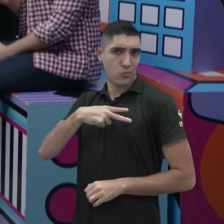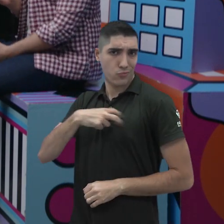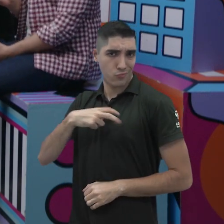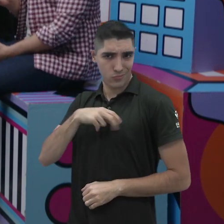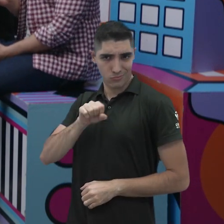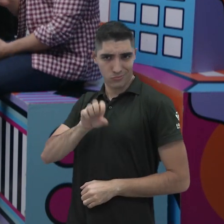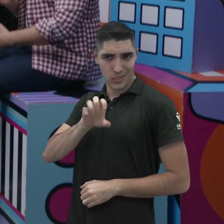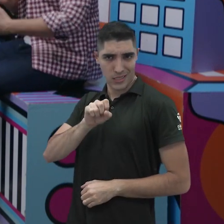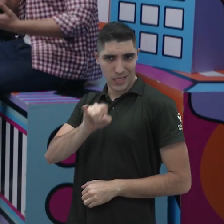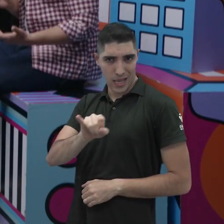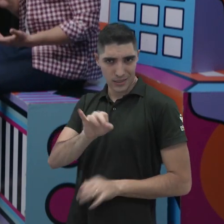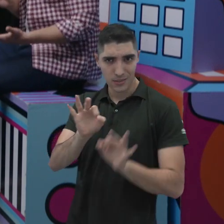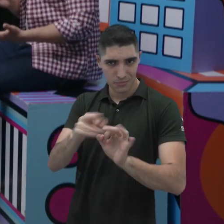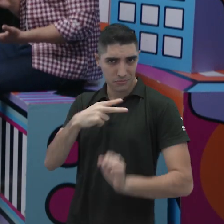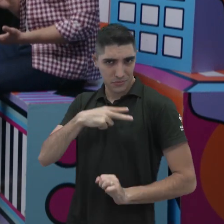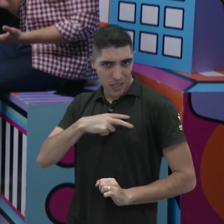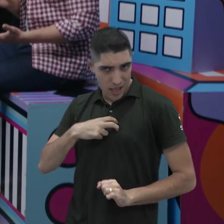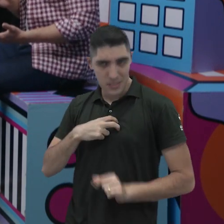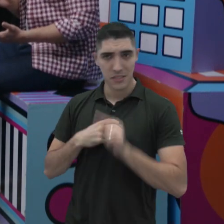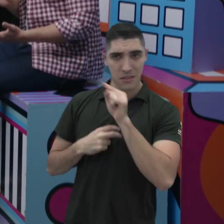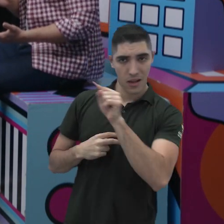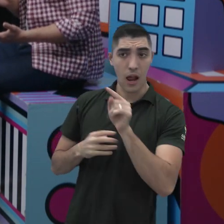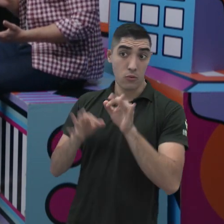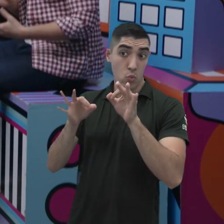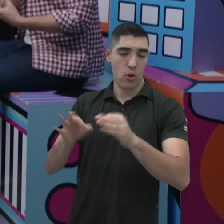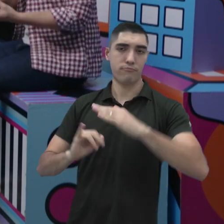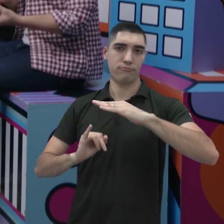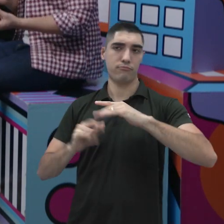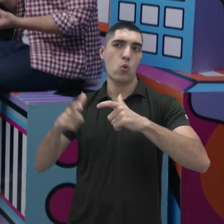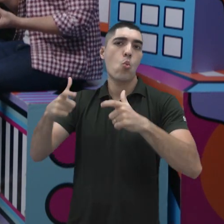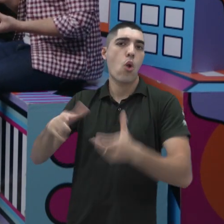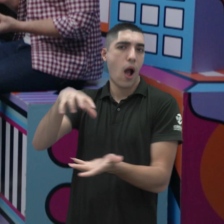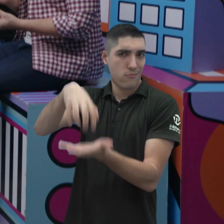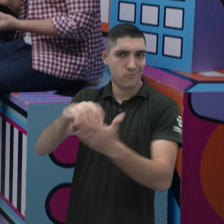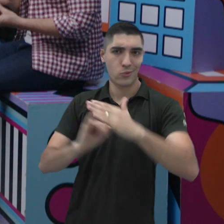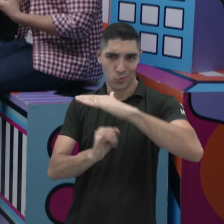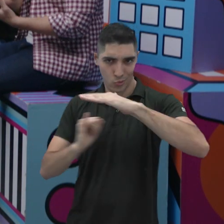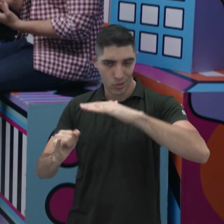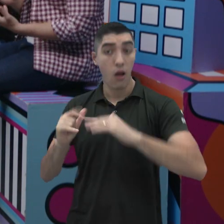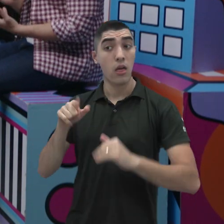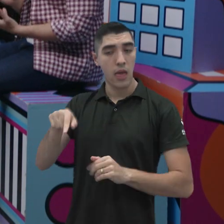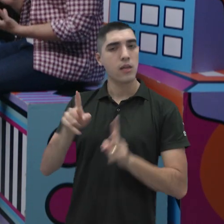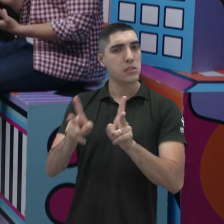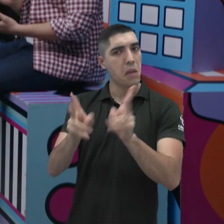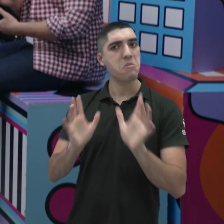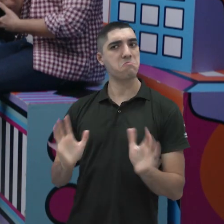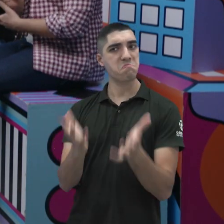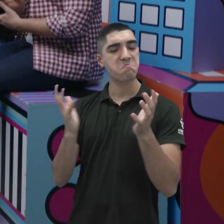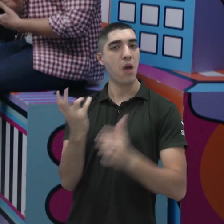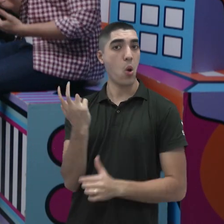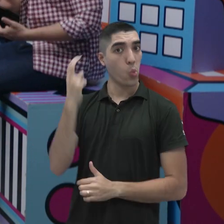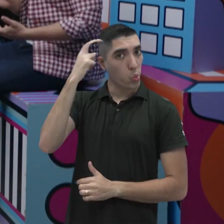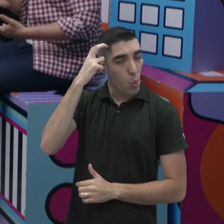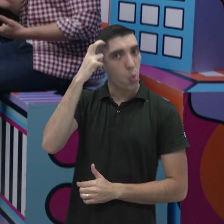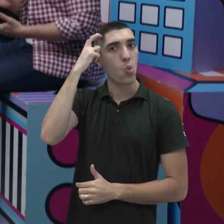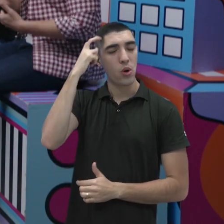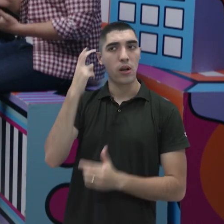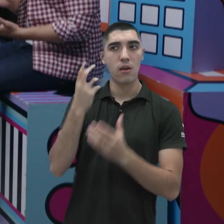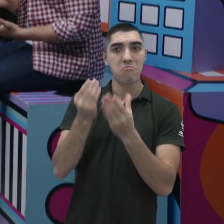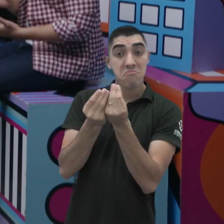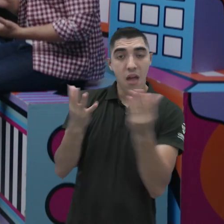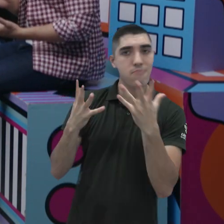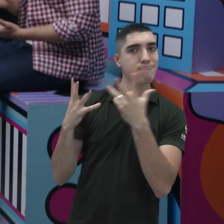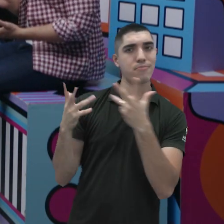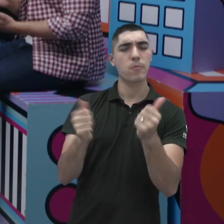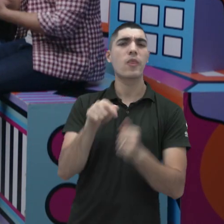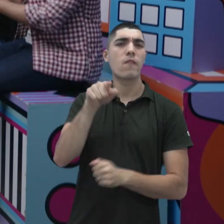SESI, que já é uma instituição, na verdade, que leva a cultura de uma maneira eficiente e muito